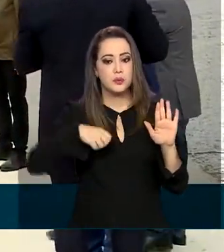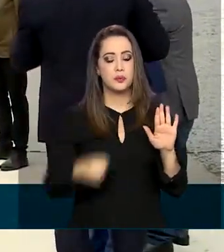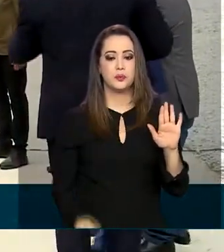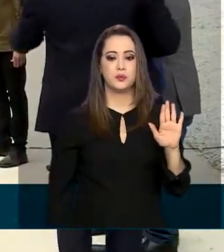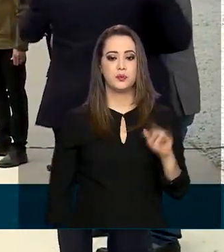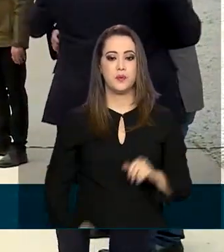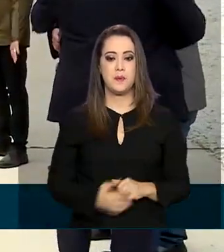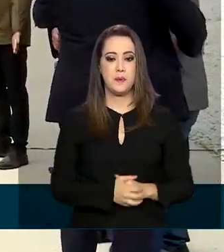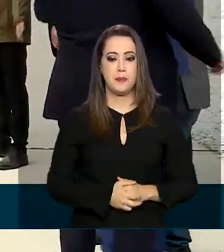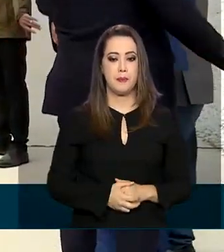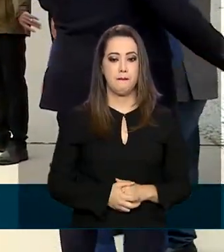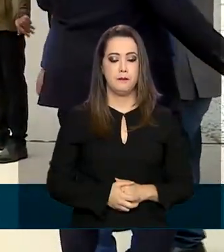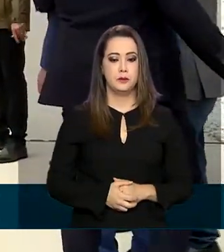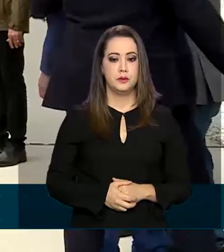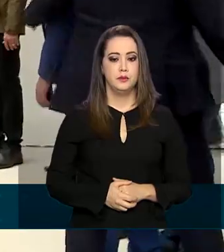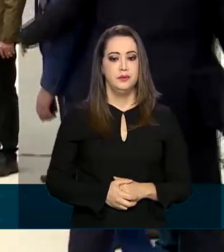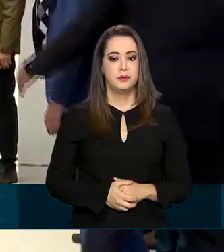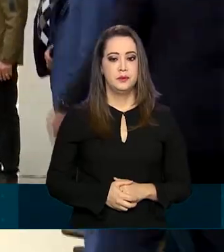Aí.